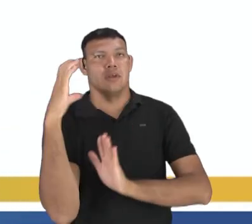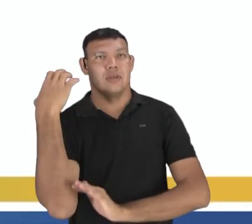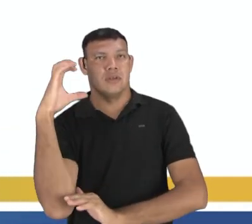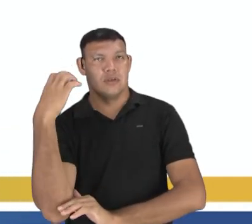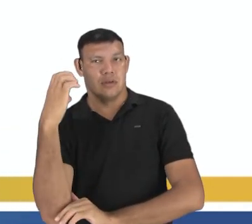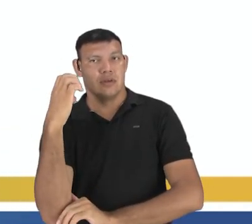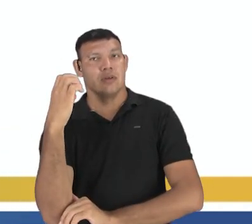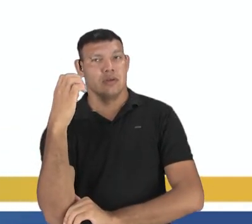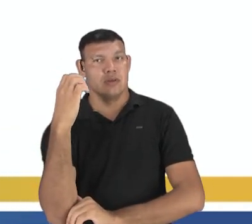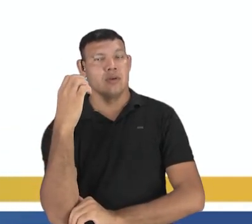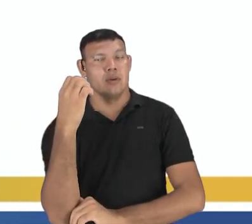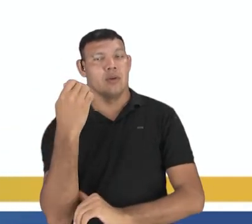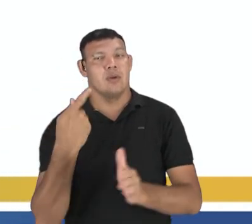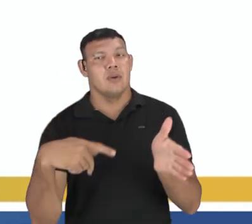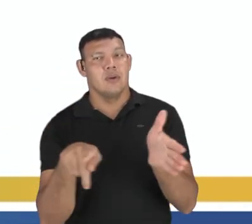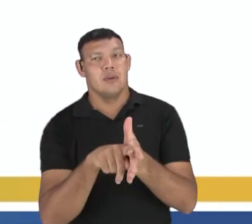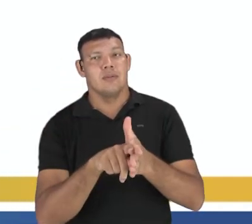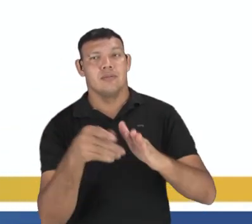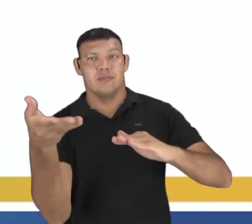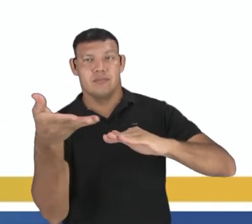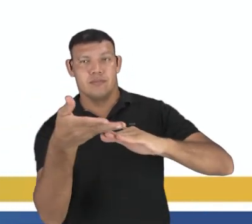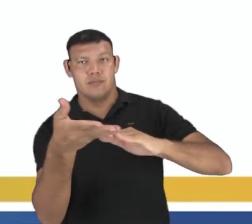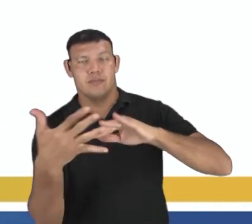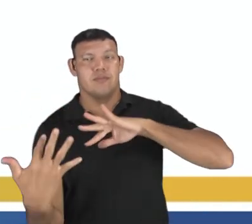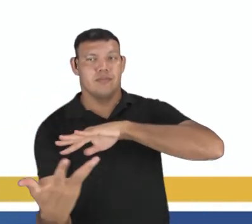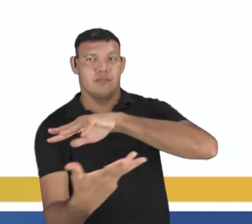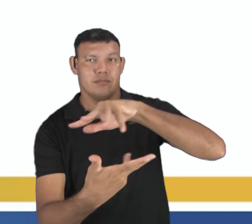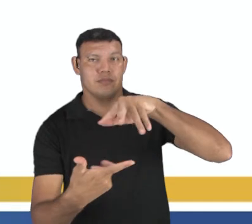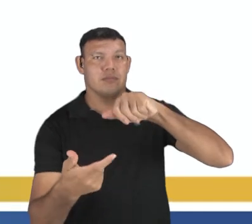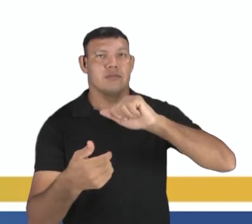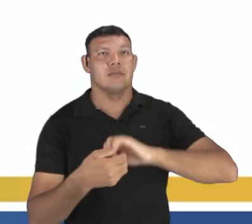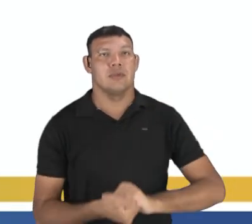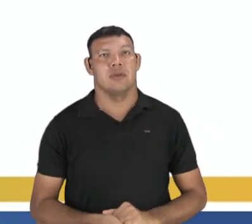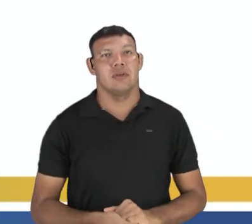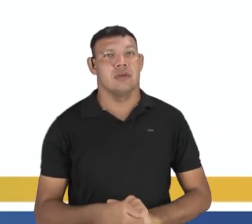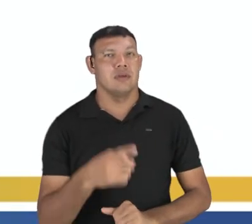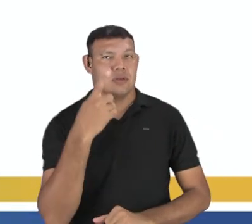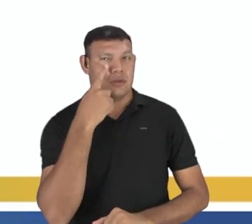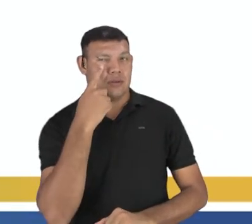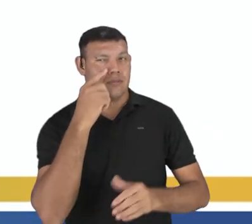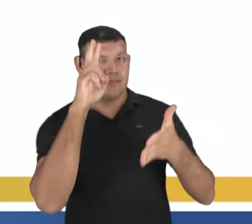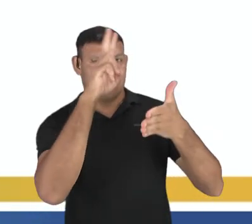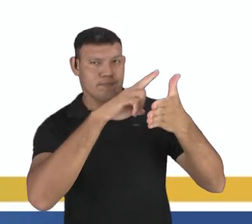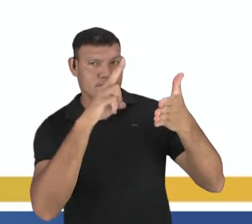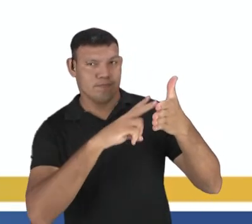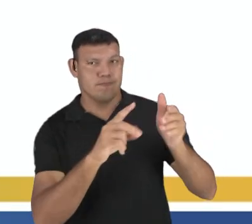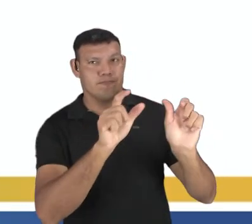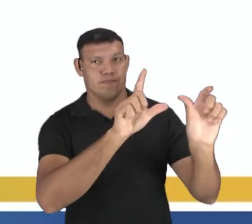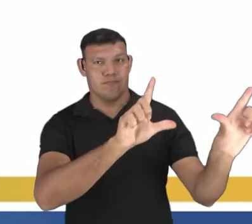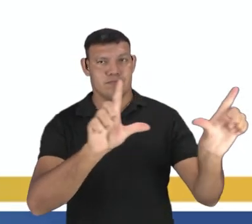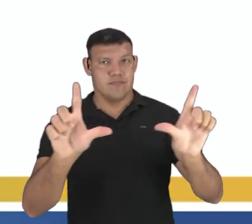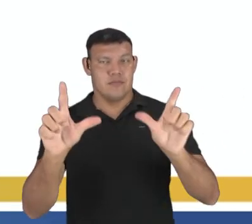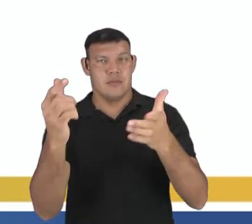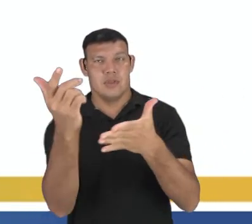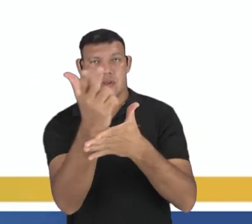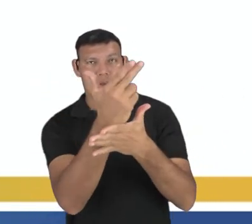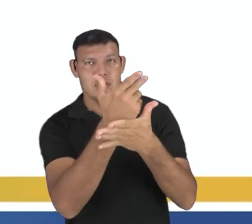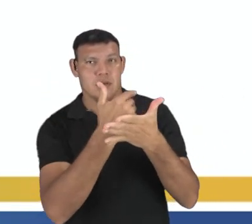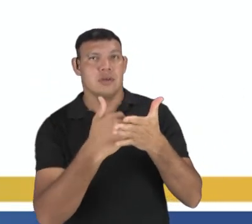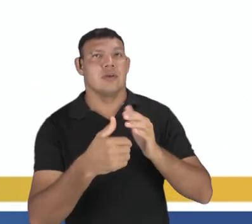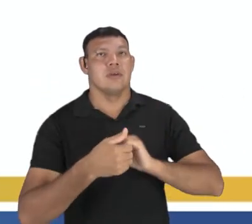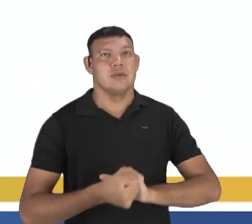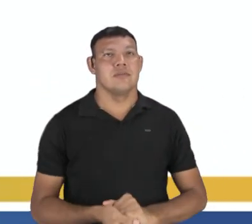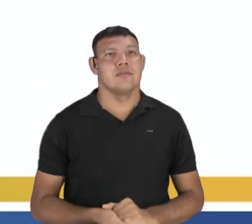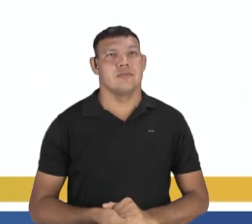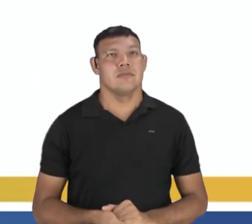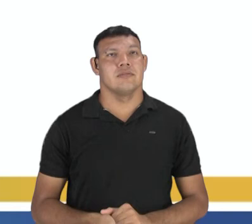contemporâneo. Foi o tema da FUVEST em 2020. Aí vocês leiam a charge, e se for tudo uma grande farsa e criarmos um mundo melhor